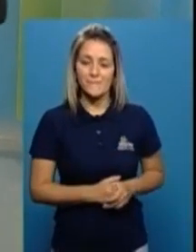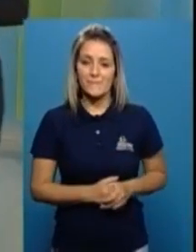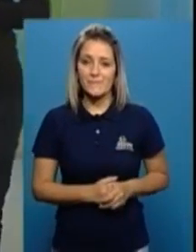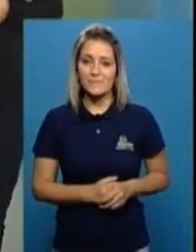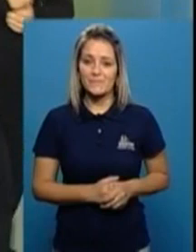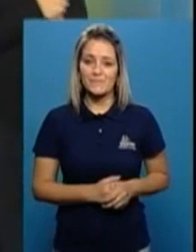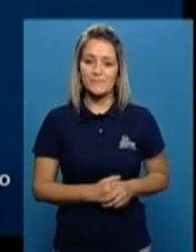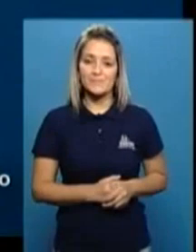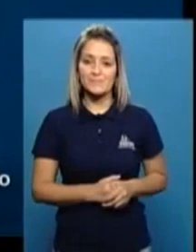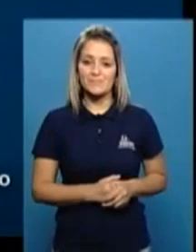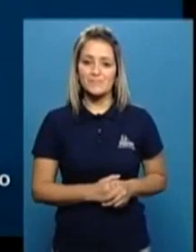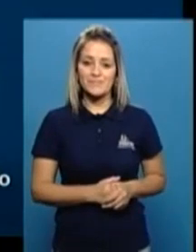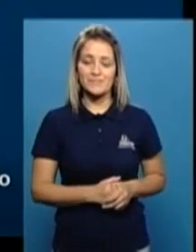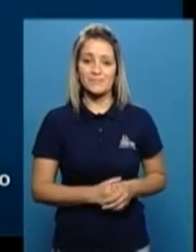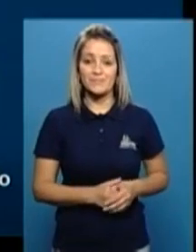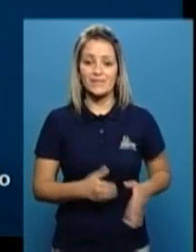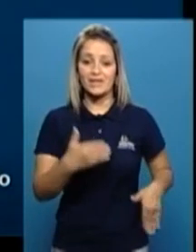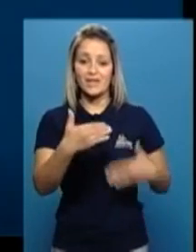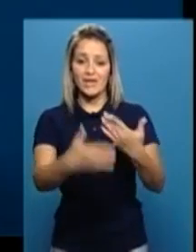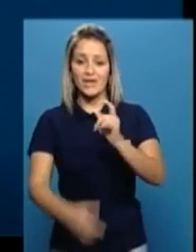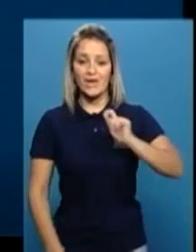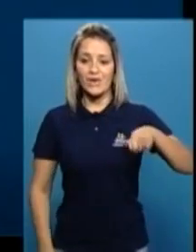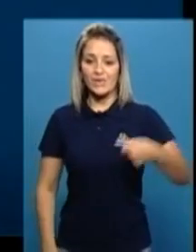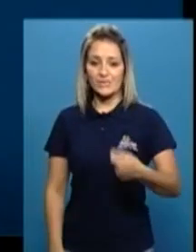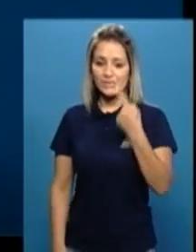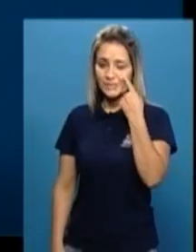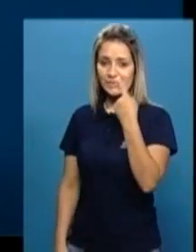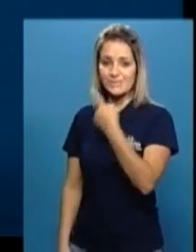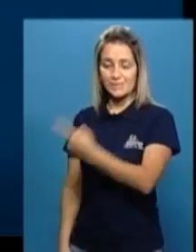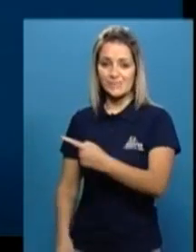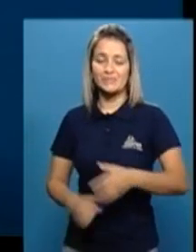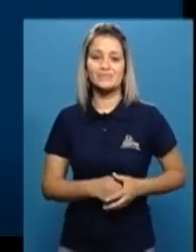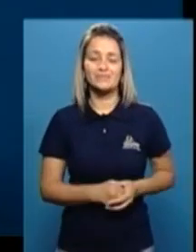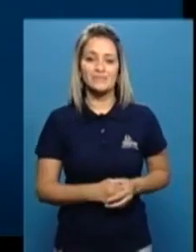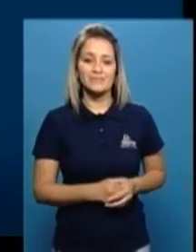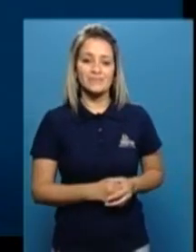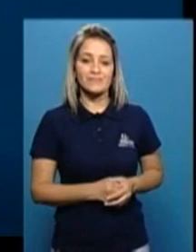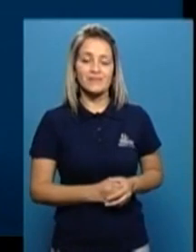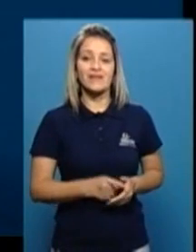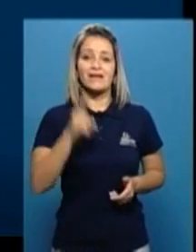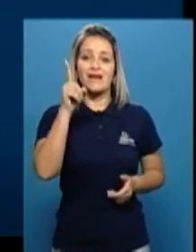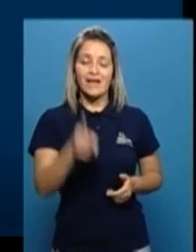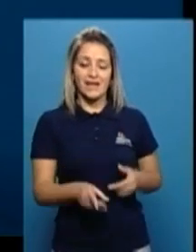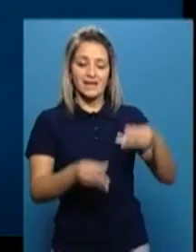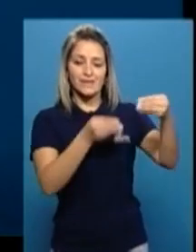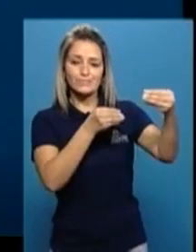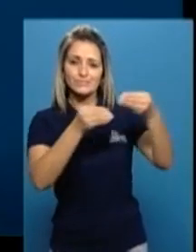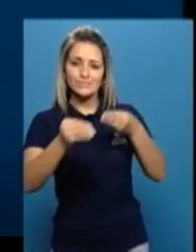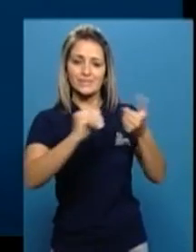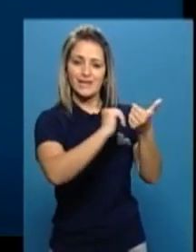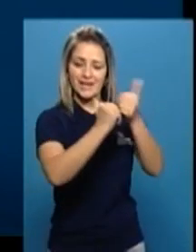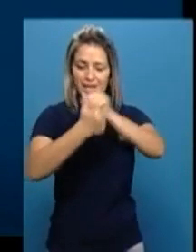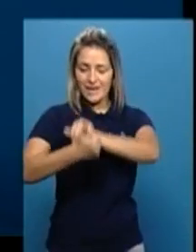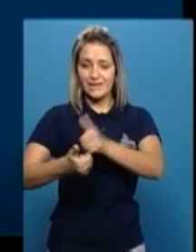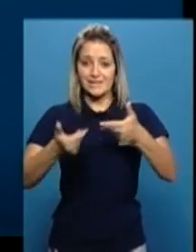tema, que também fala sobre a flexibilidade.